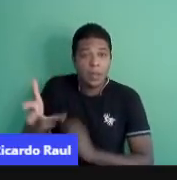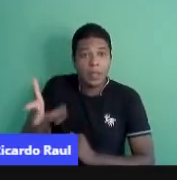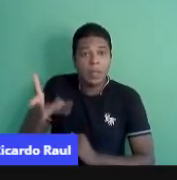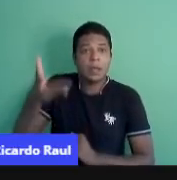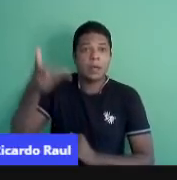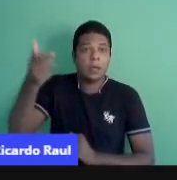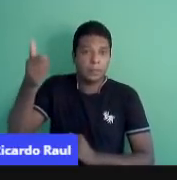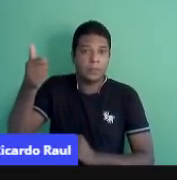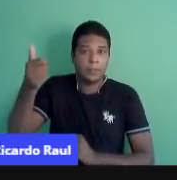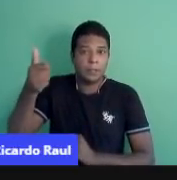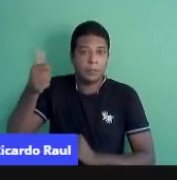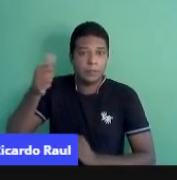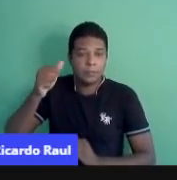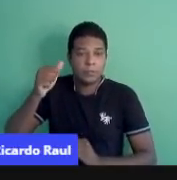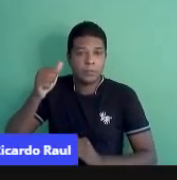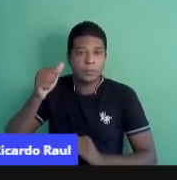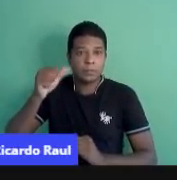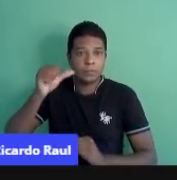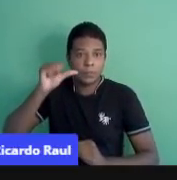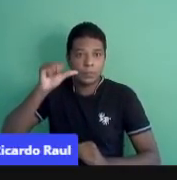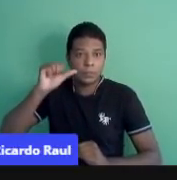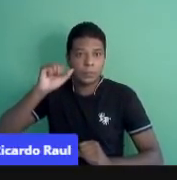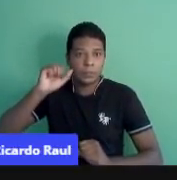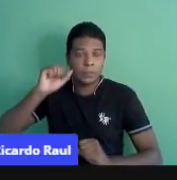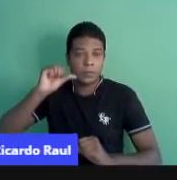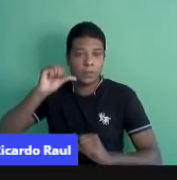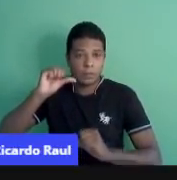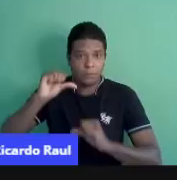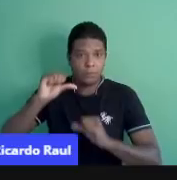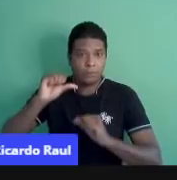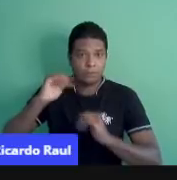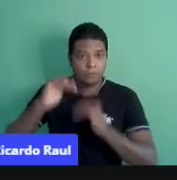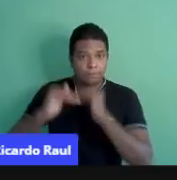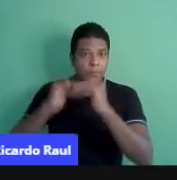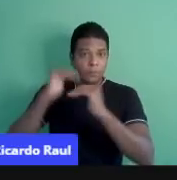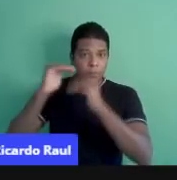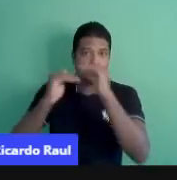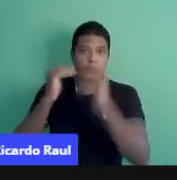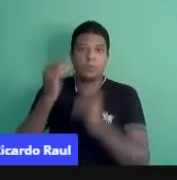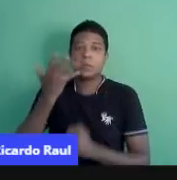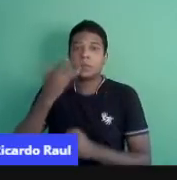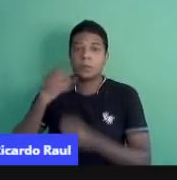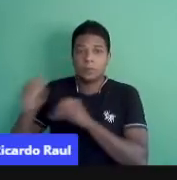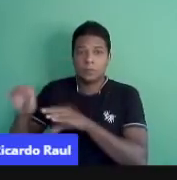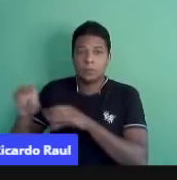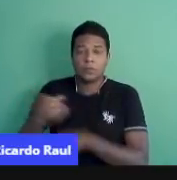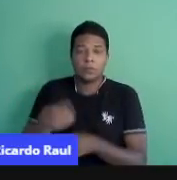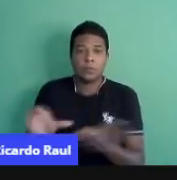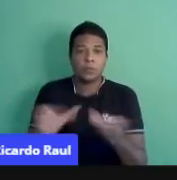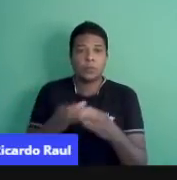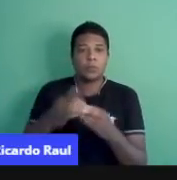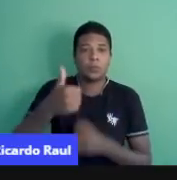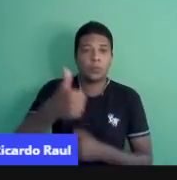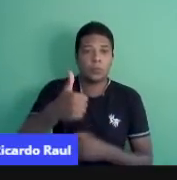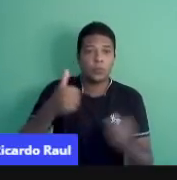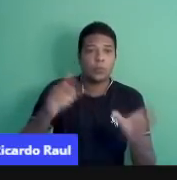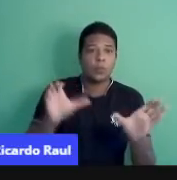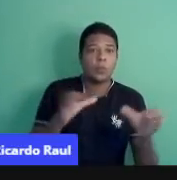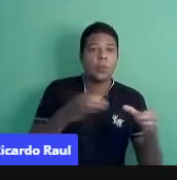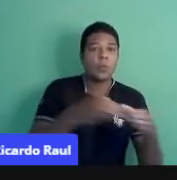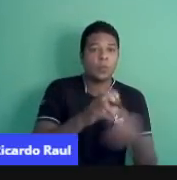ser desenvolvidas por uma criança da educação infantil, do grupo 1 ao grupo 5.